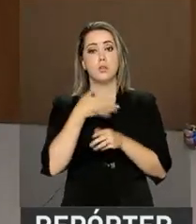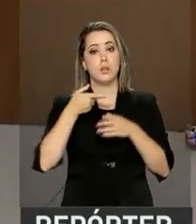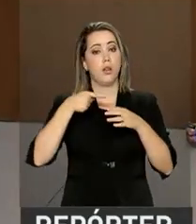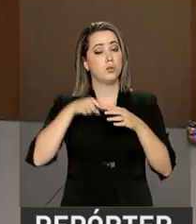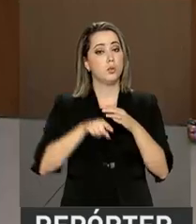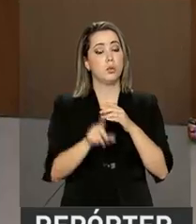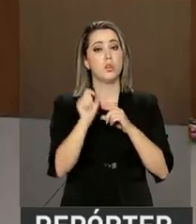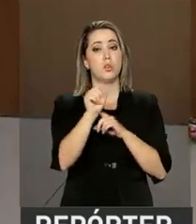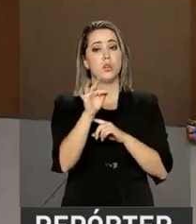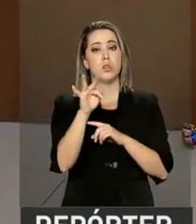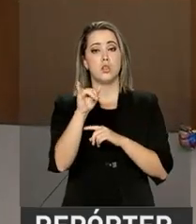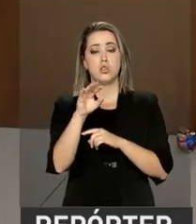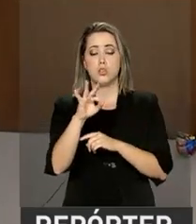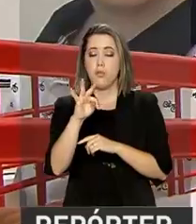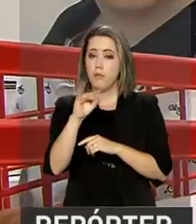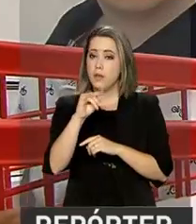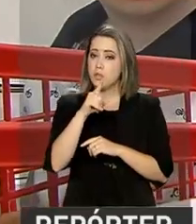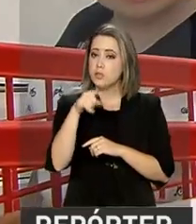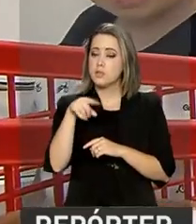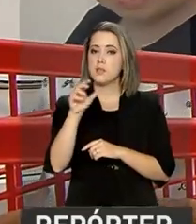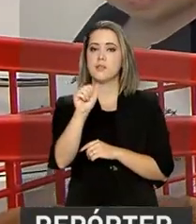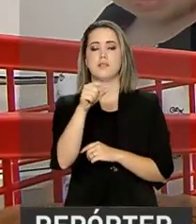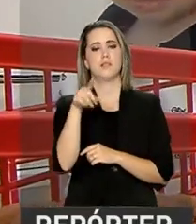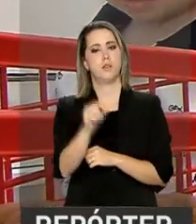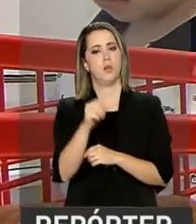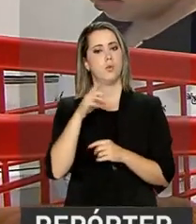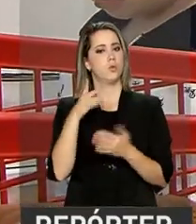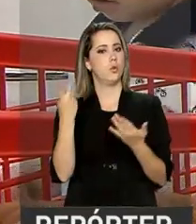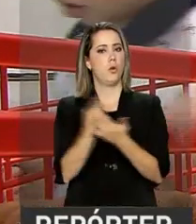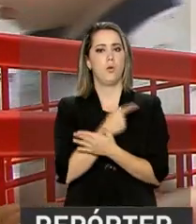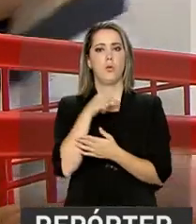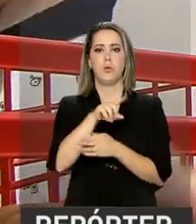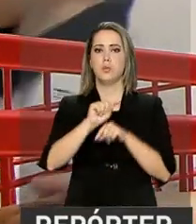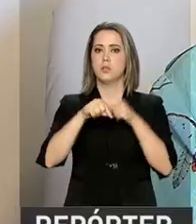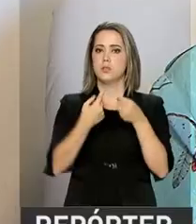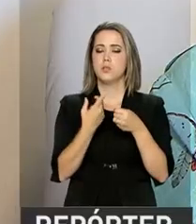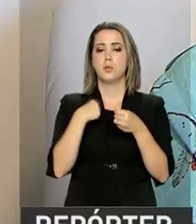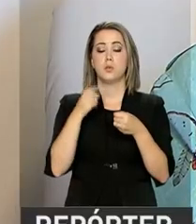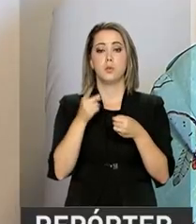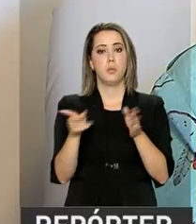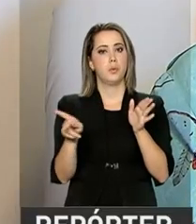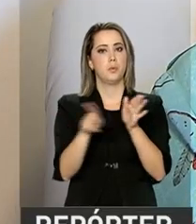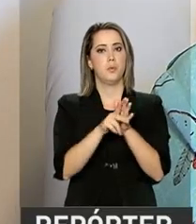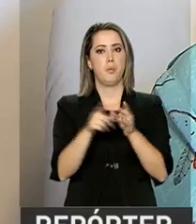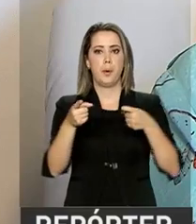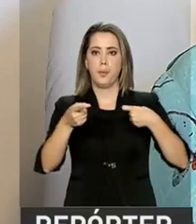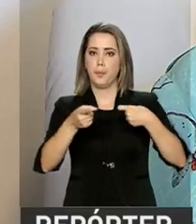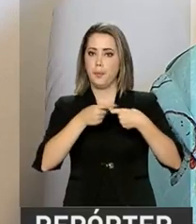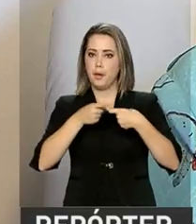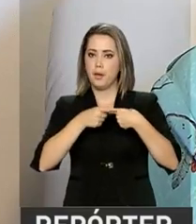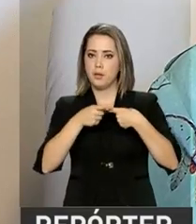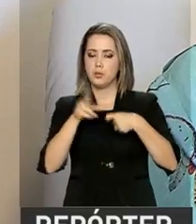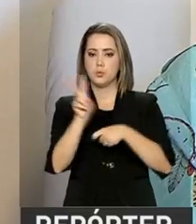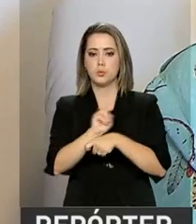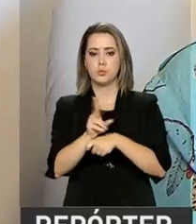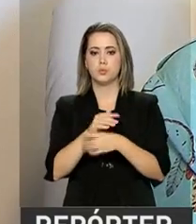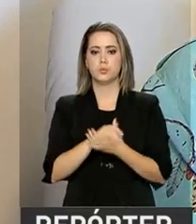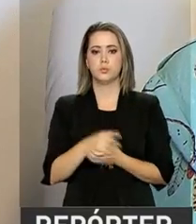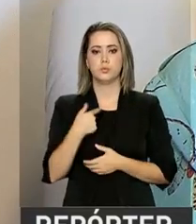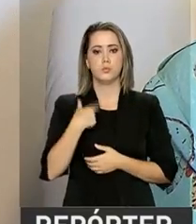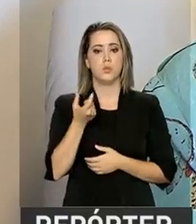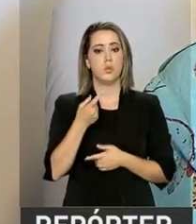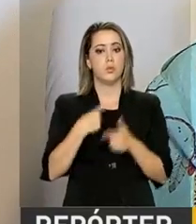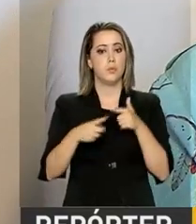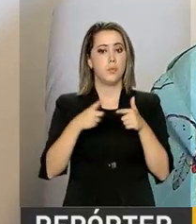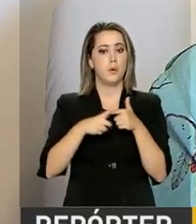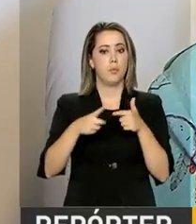fertilização e a tão sonhada gravidez só veio por meio de reprodução assistida. Eu tive um diagnóstico de endometriose